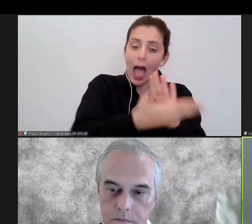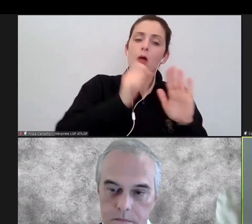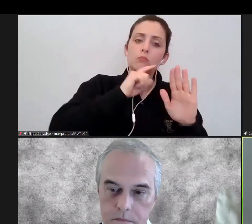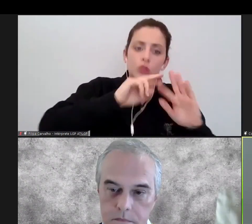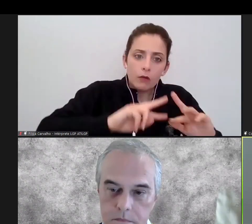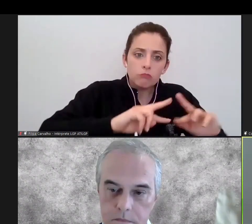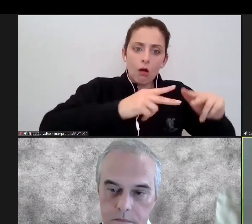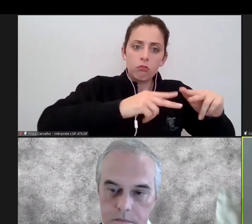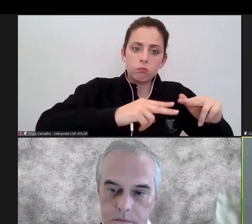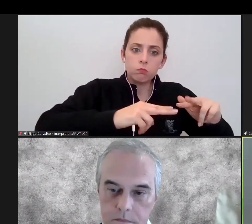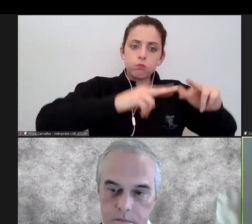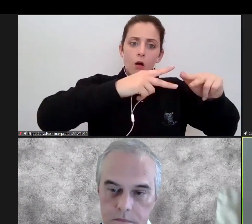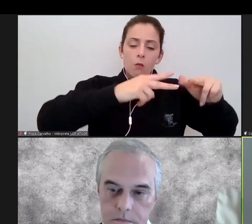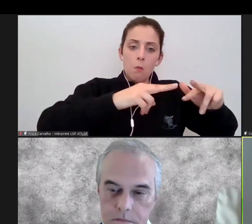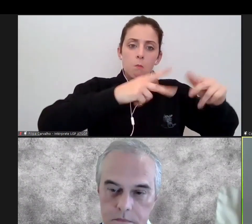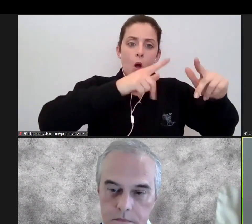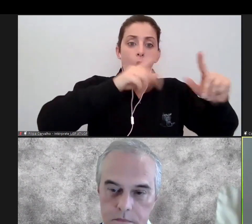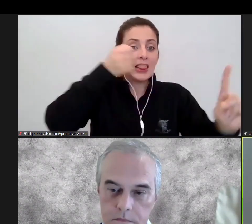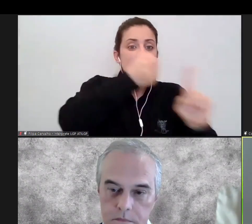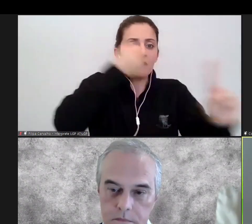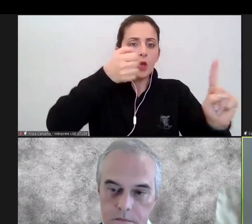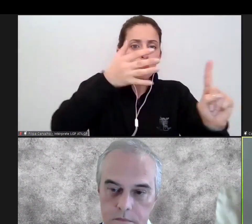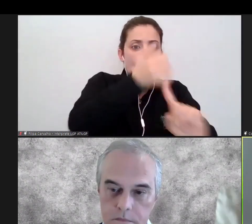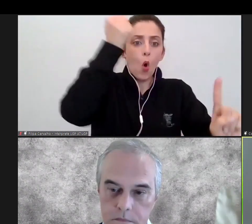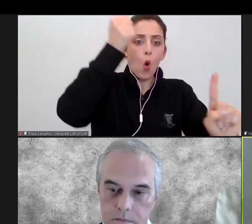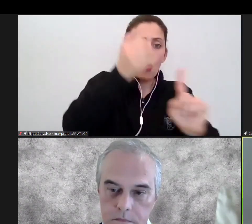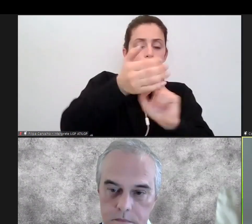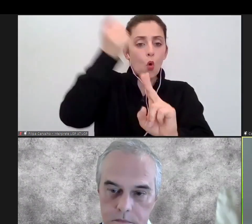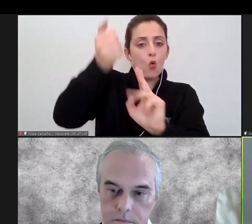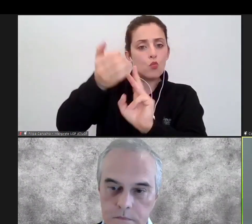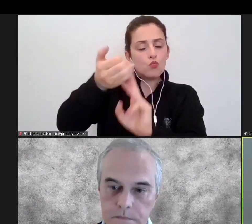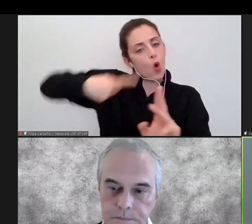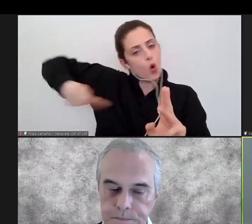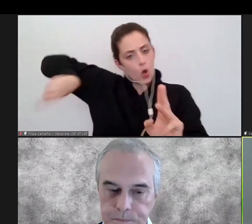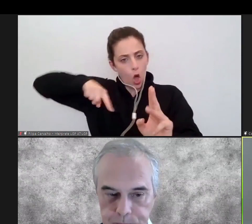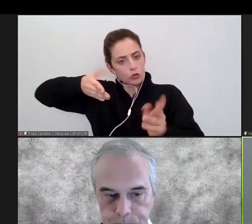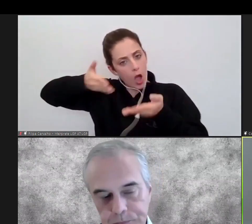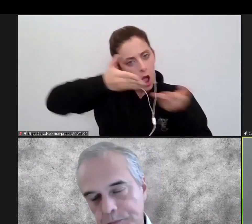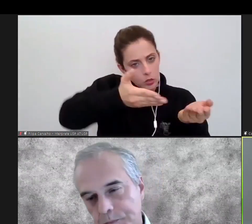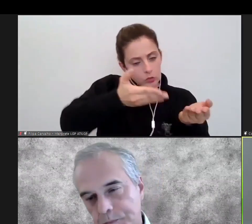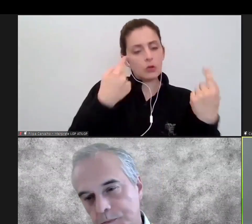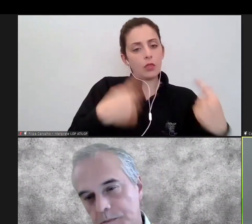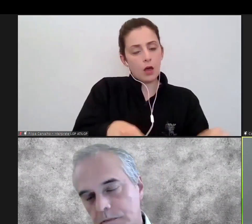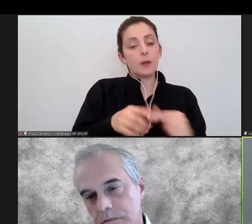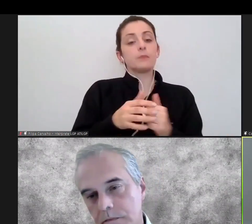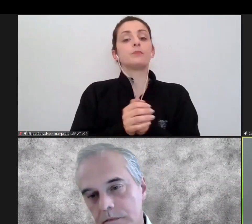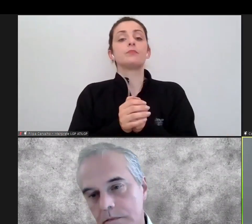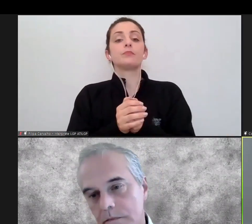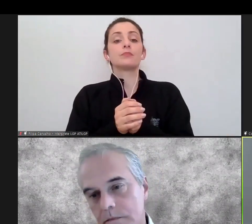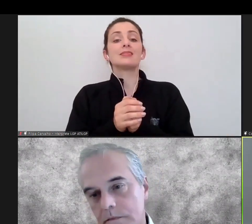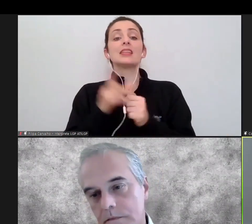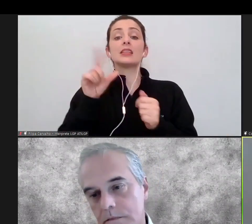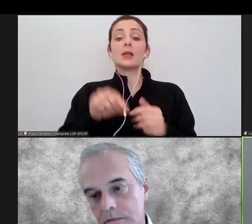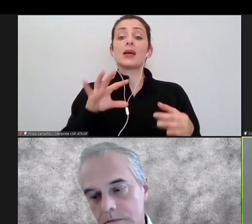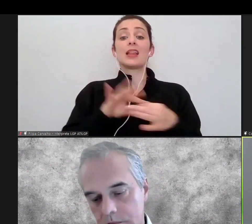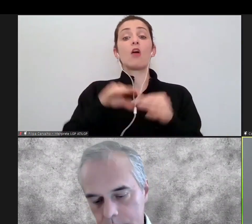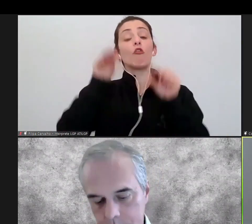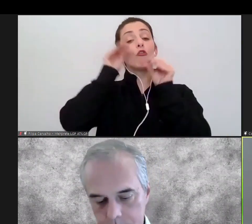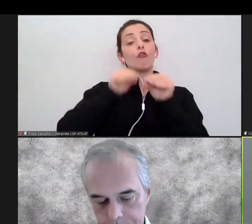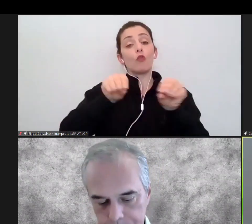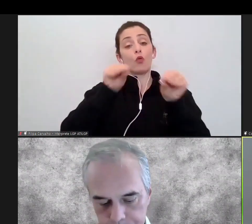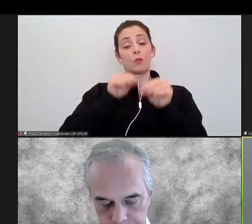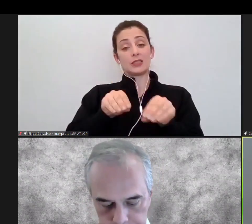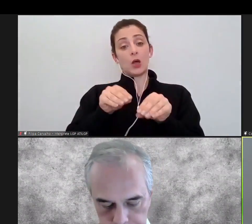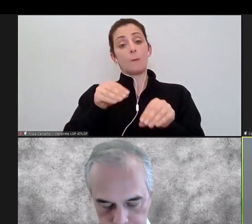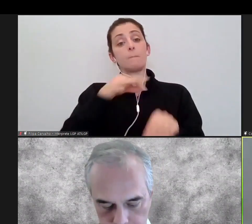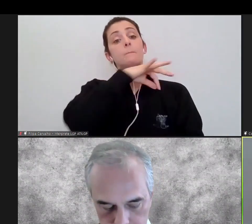ambições, os seus interesses e as suas vontades. E a formação profissional surge aqui, não é,